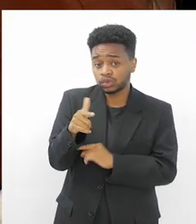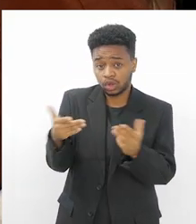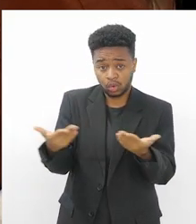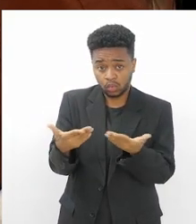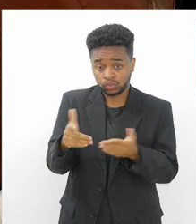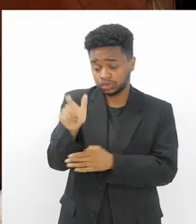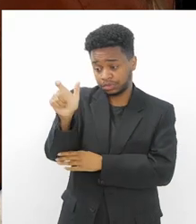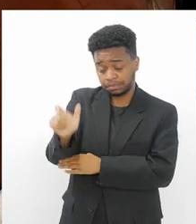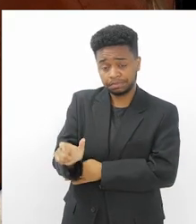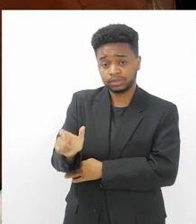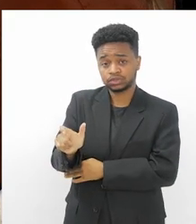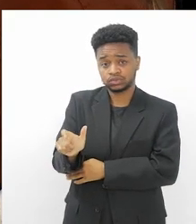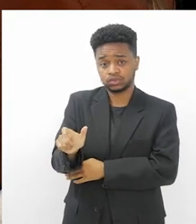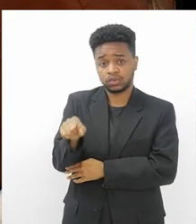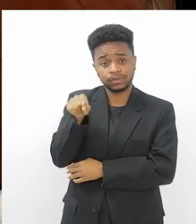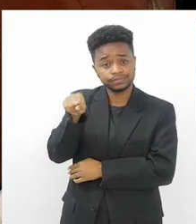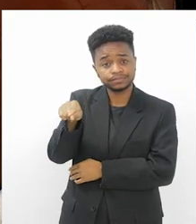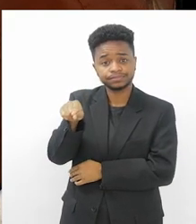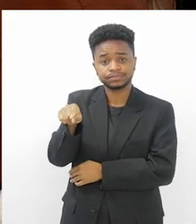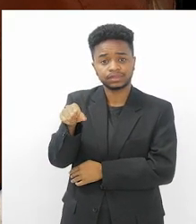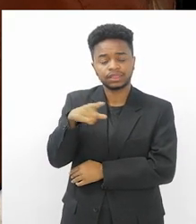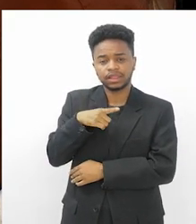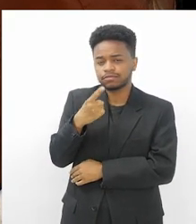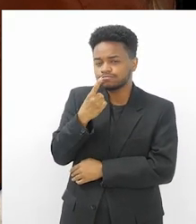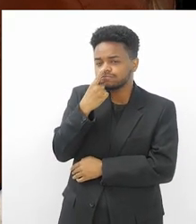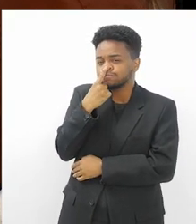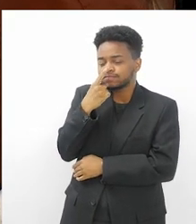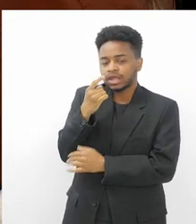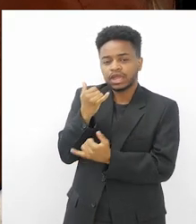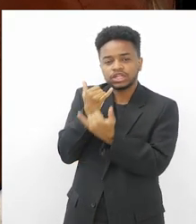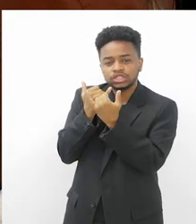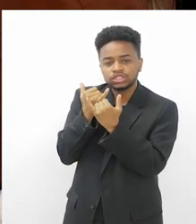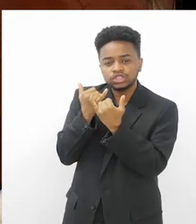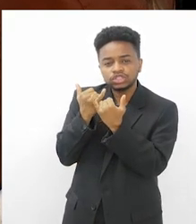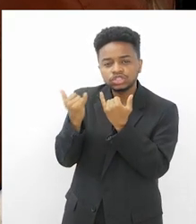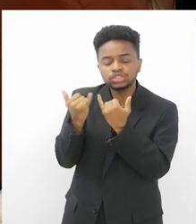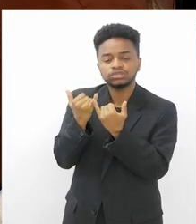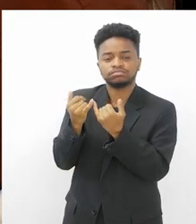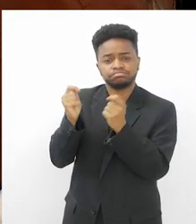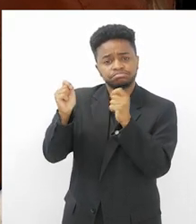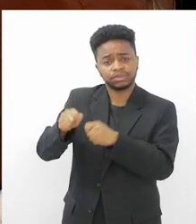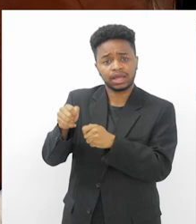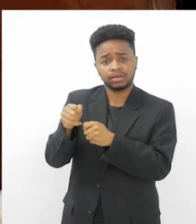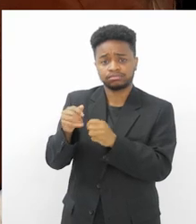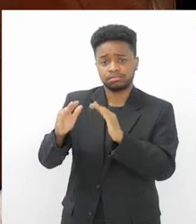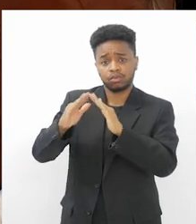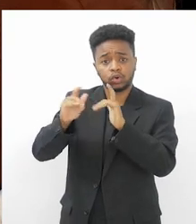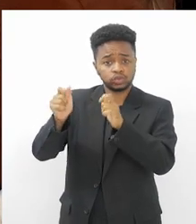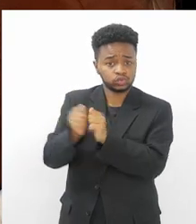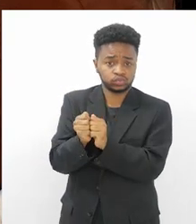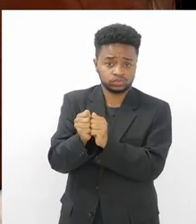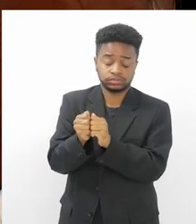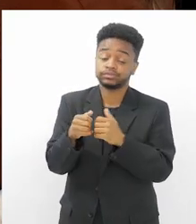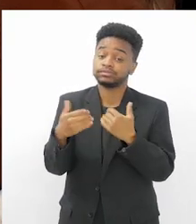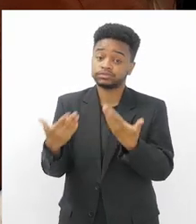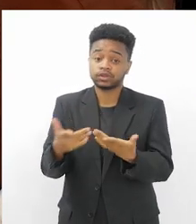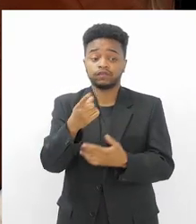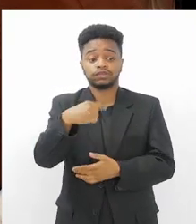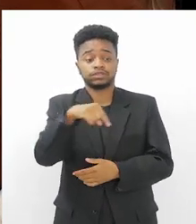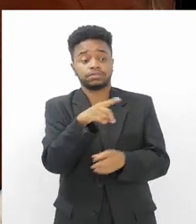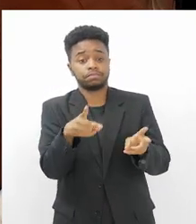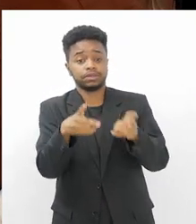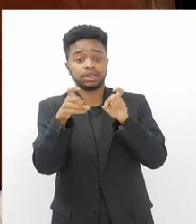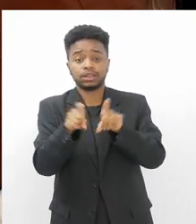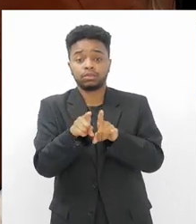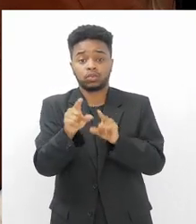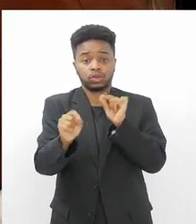uma pessoa hoje com a qual você tenha intimidade suficiente que você poderia dividir a sua casa. E